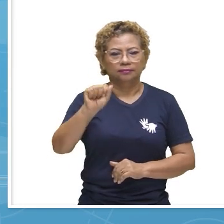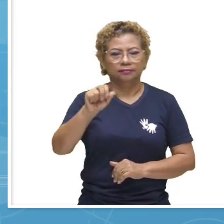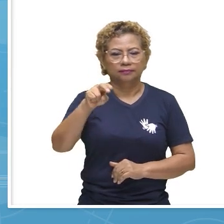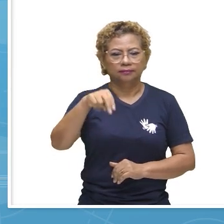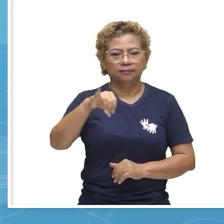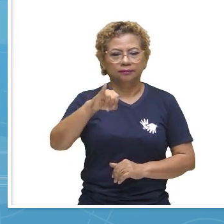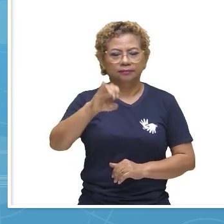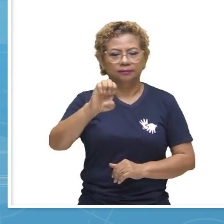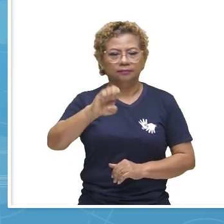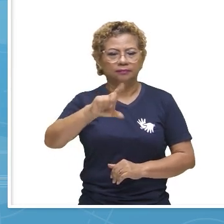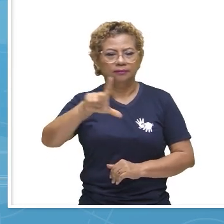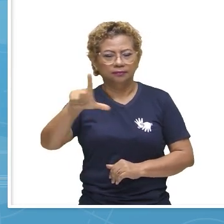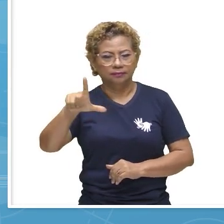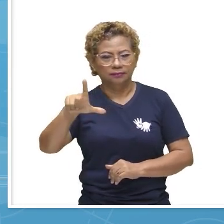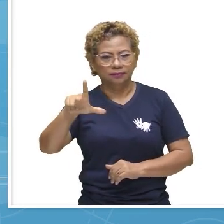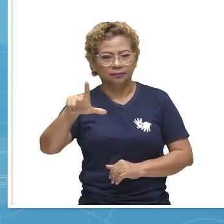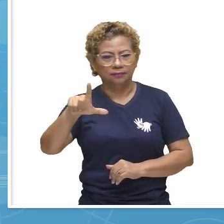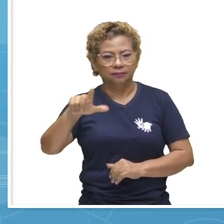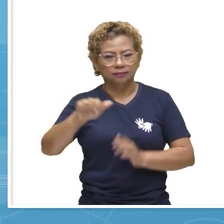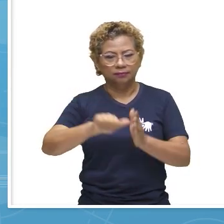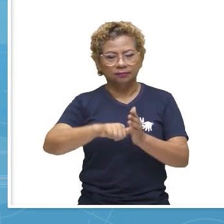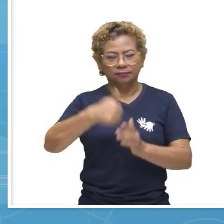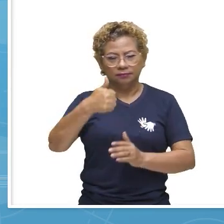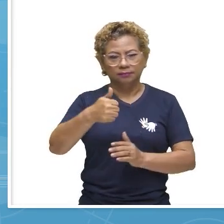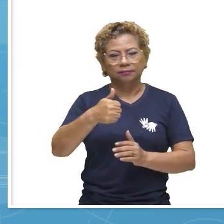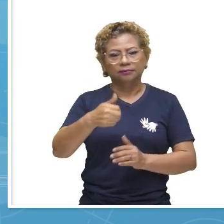Daniel dizendo que x é igual a 2.